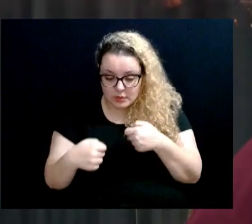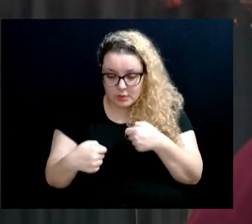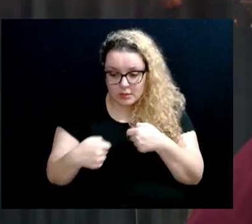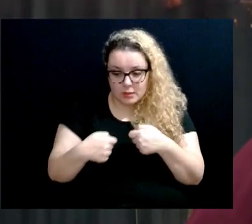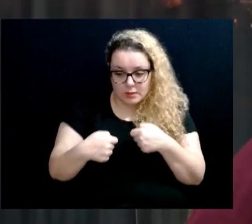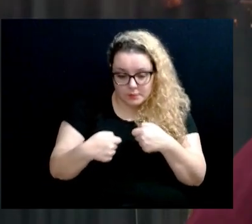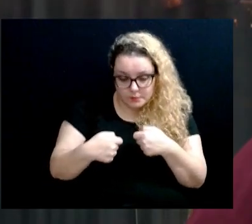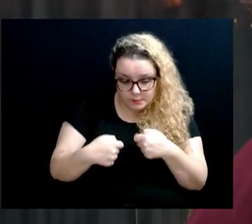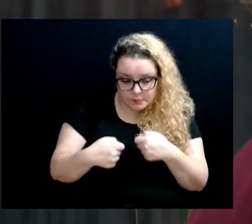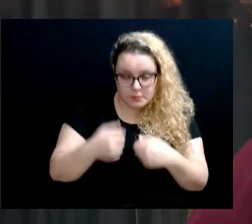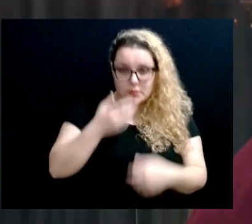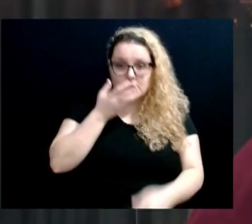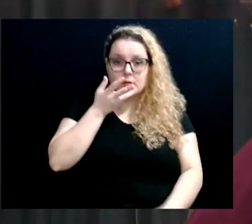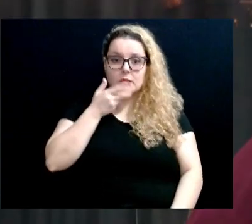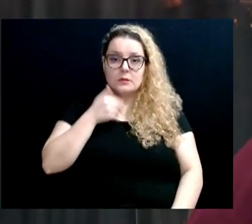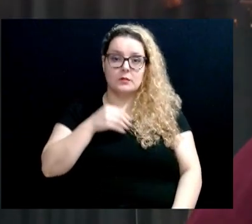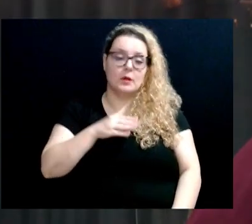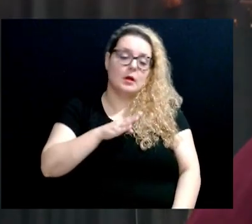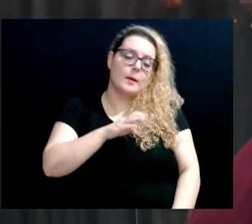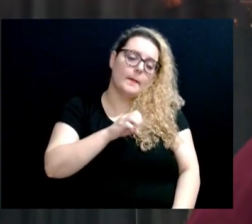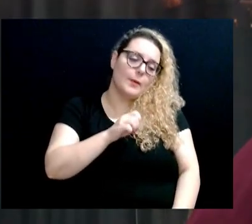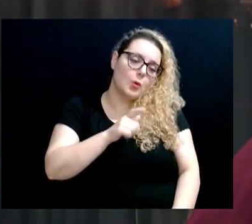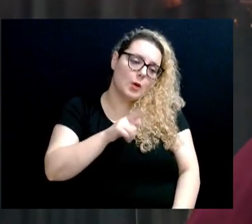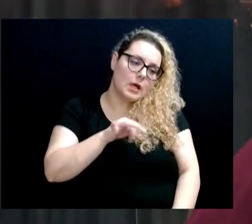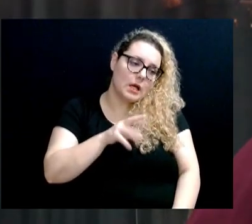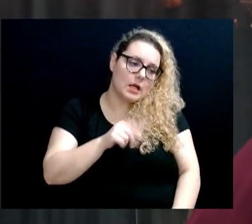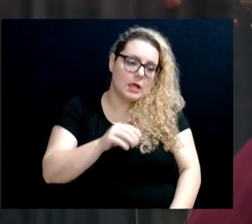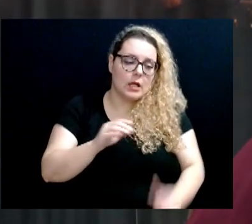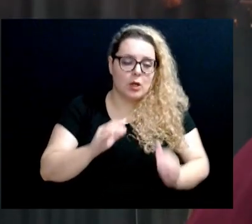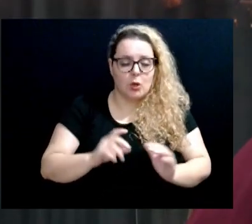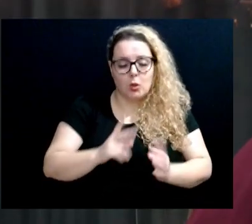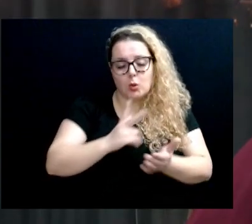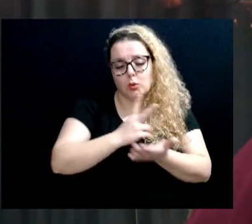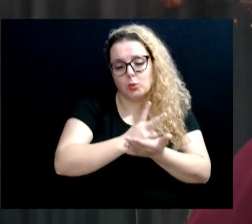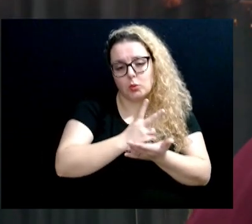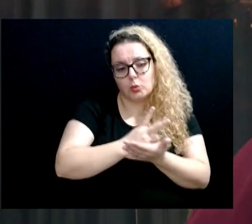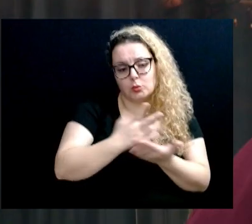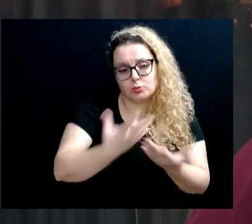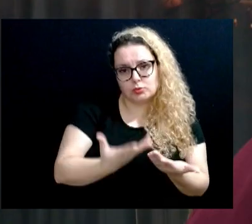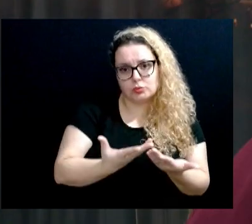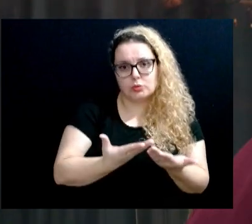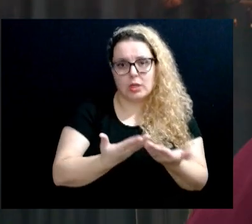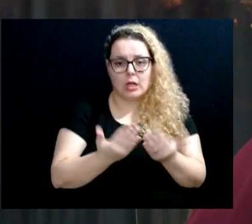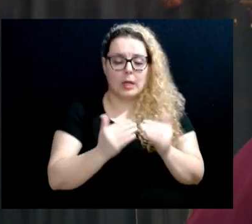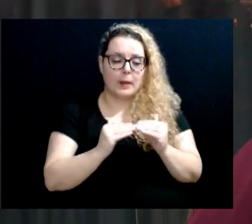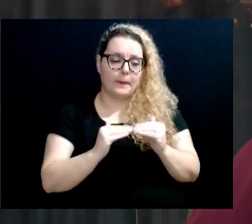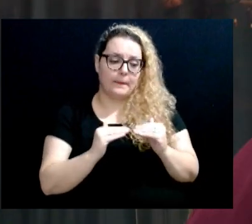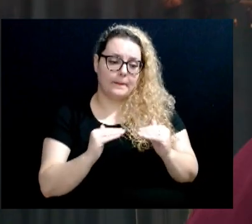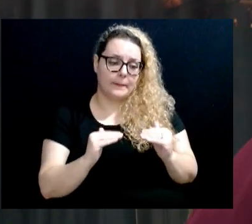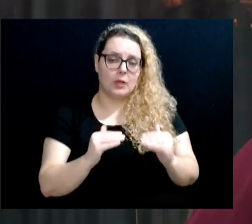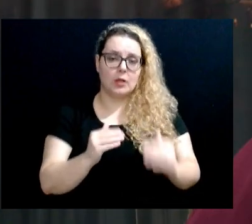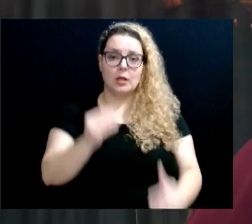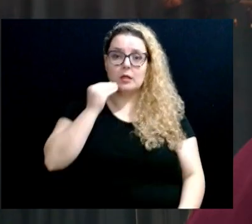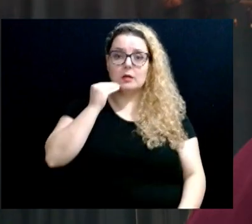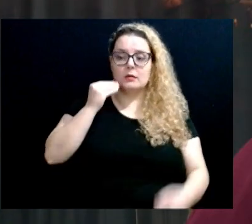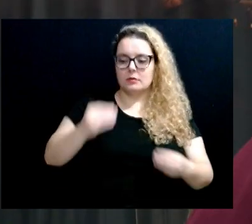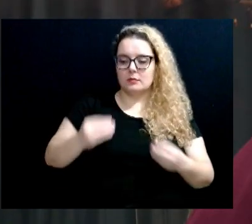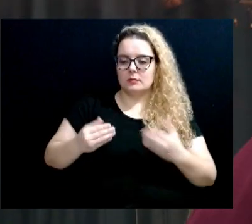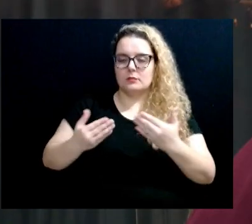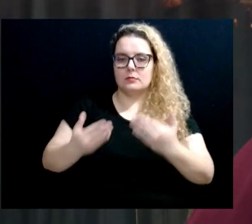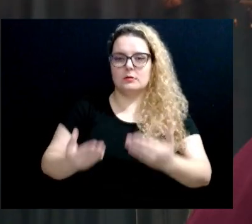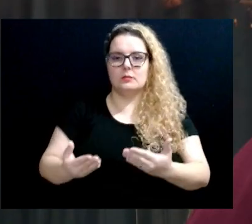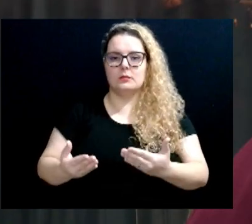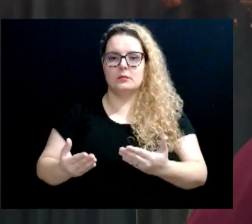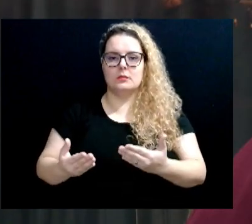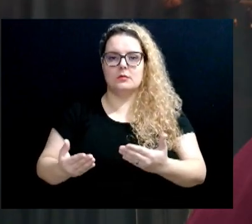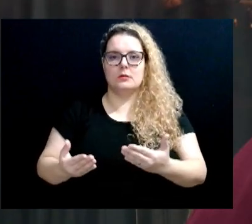extremamente boazinha, comportada, né, mediana, que tenta passar despercebido